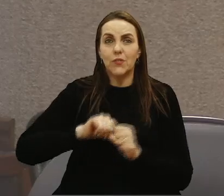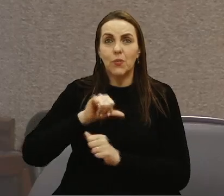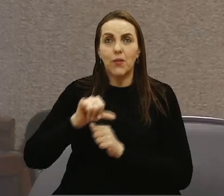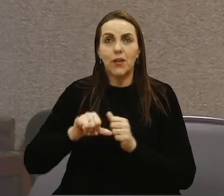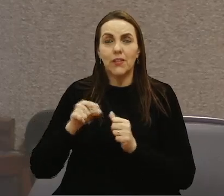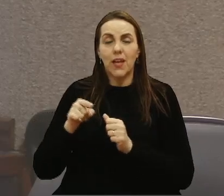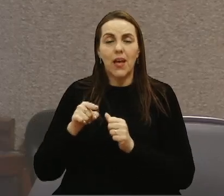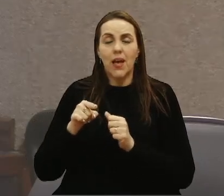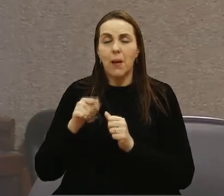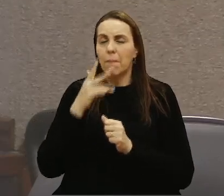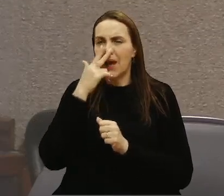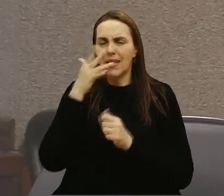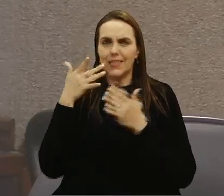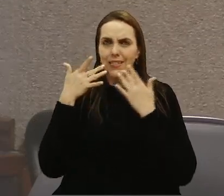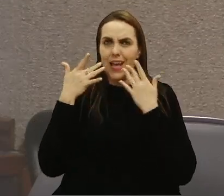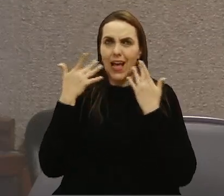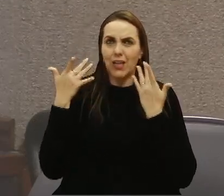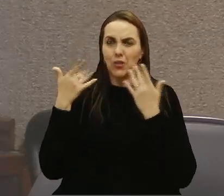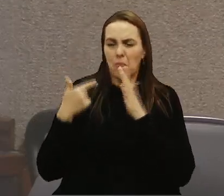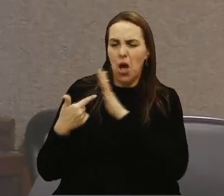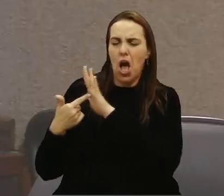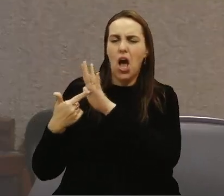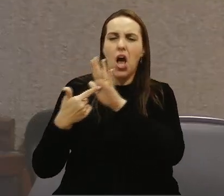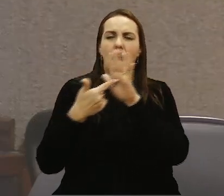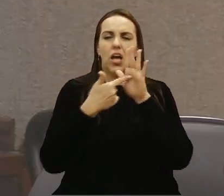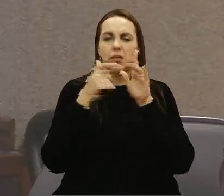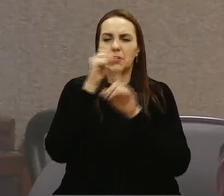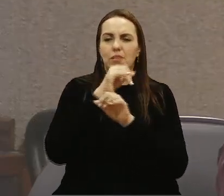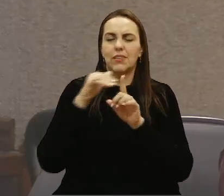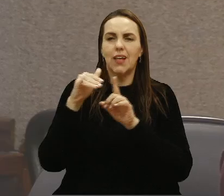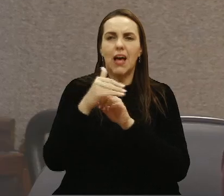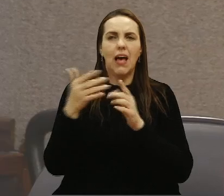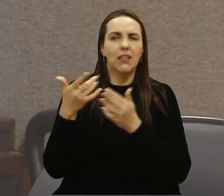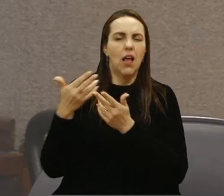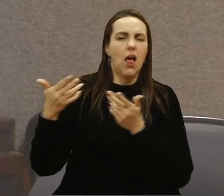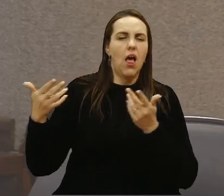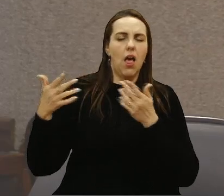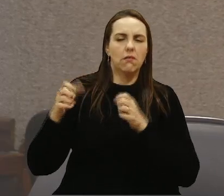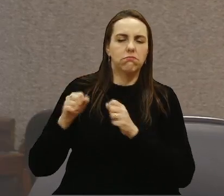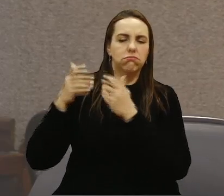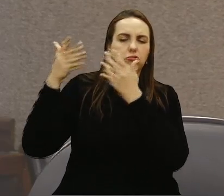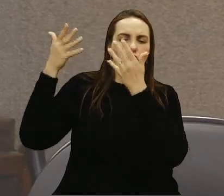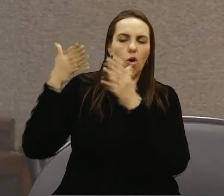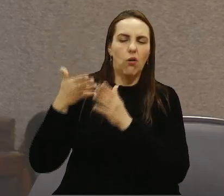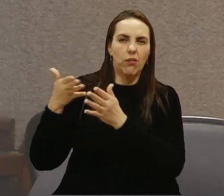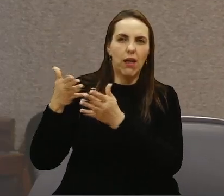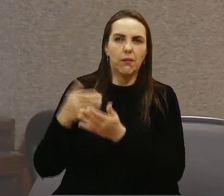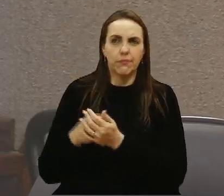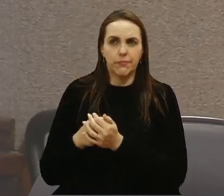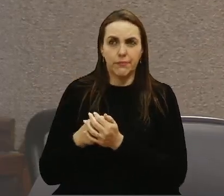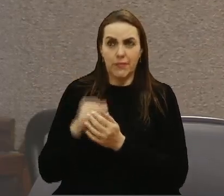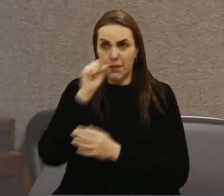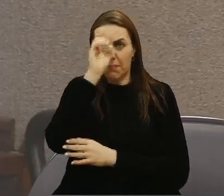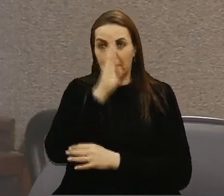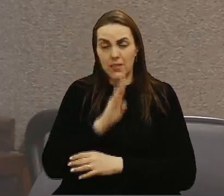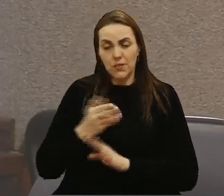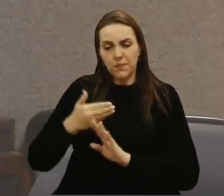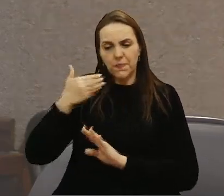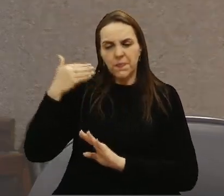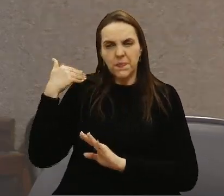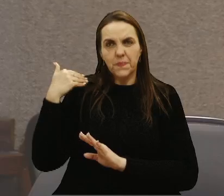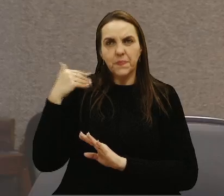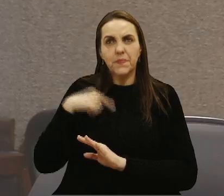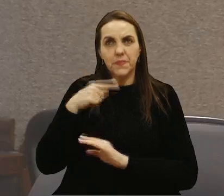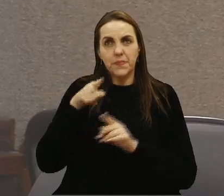verdadeiro espetáculo da sociedade. Aqui no Brasil, em tempos atrás, a